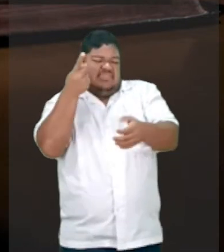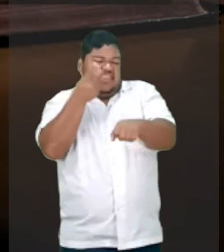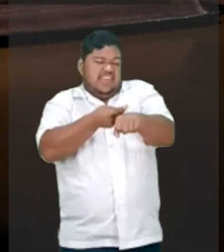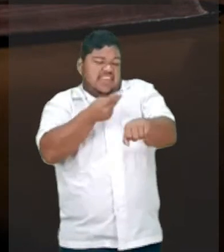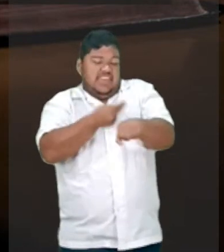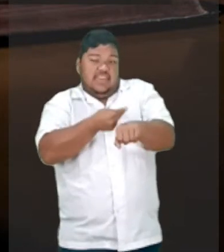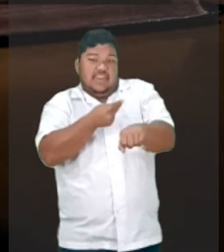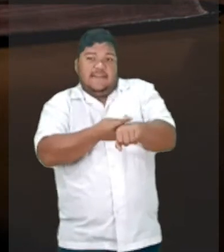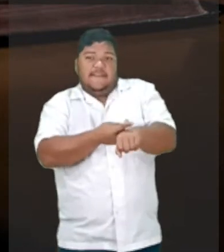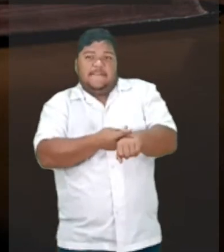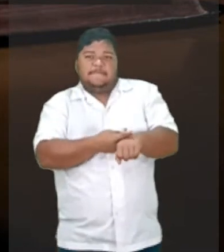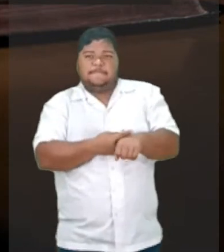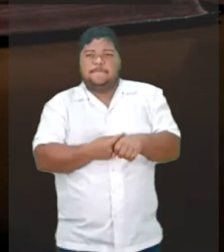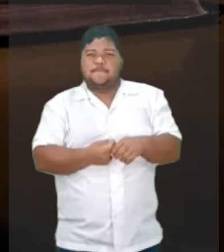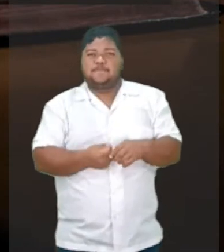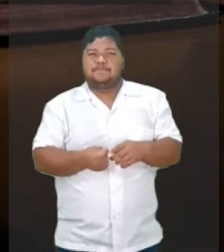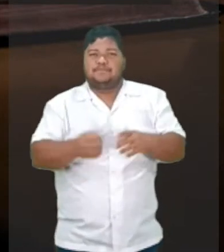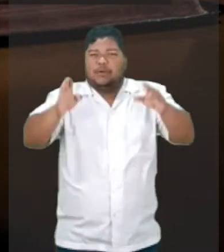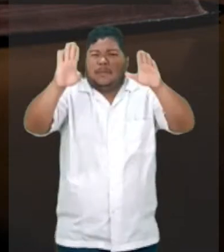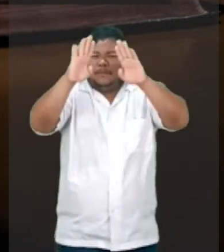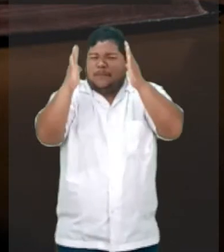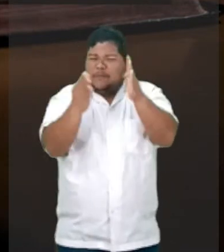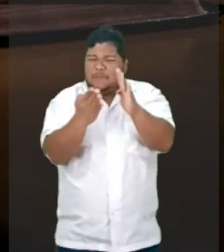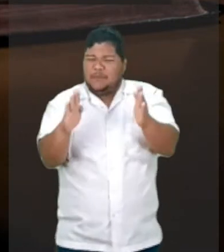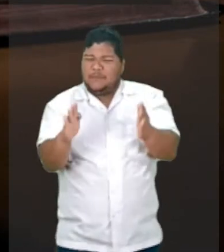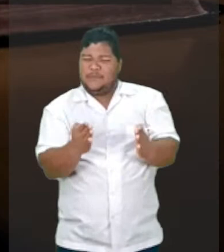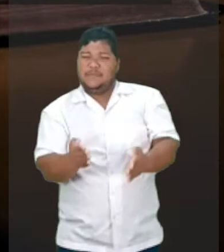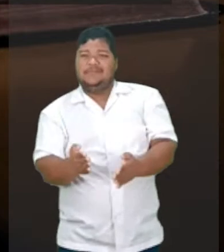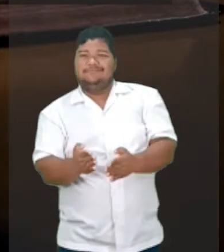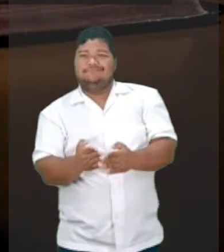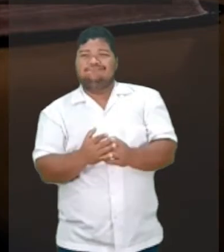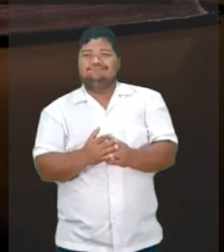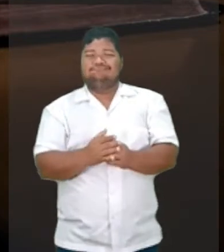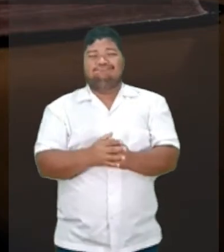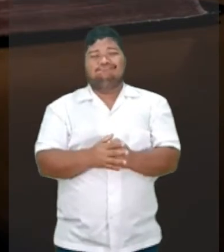um marceneiro para fazer uma imagem que não caia?